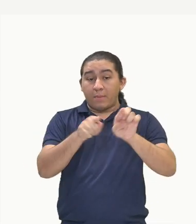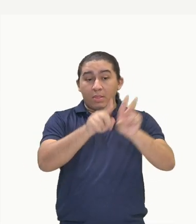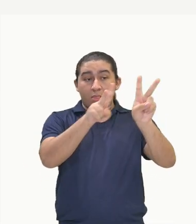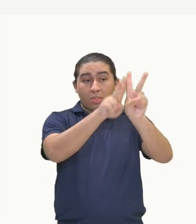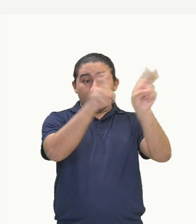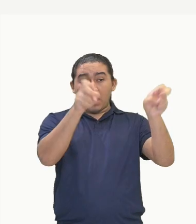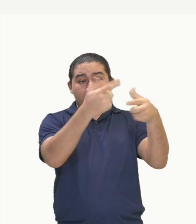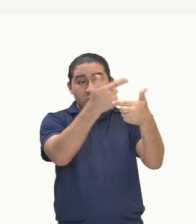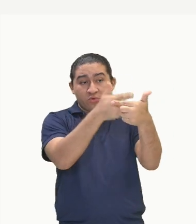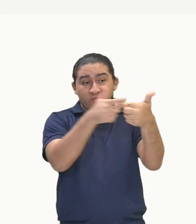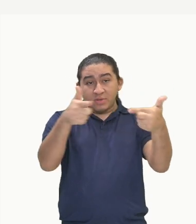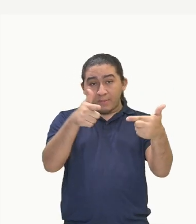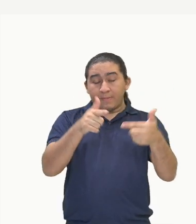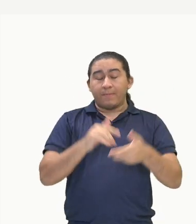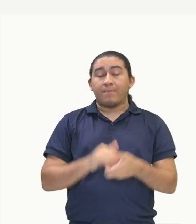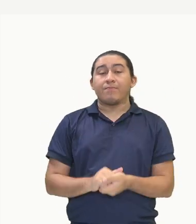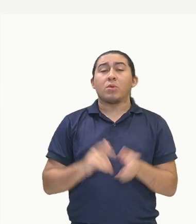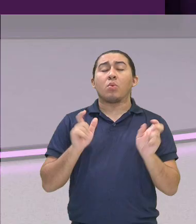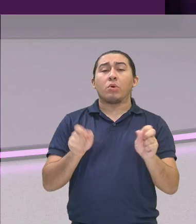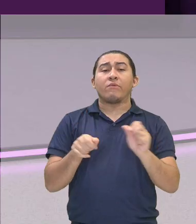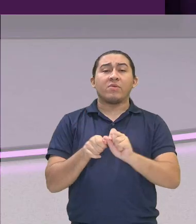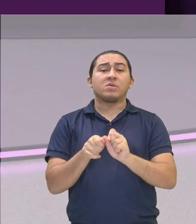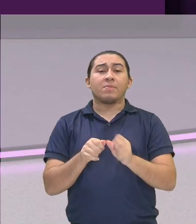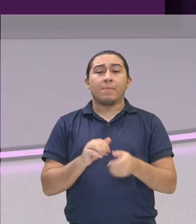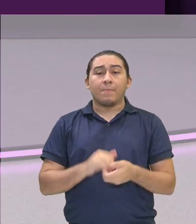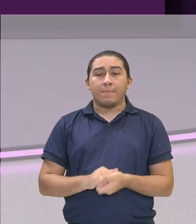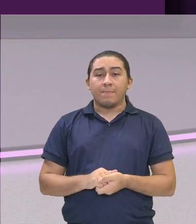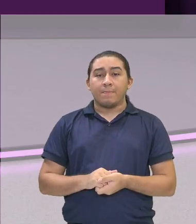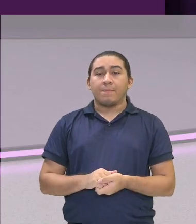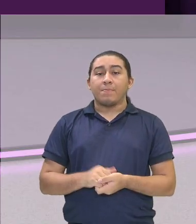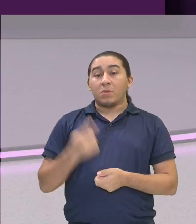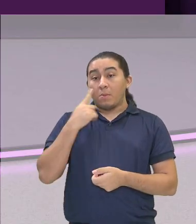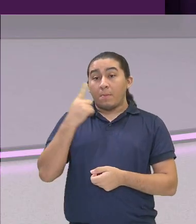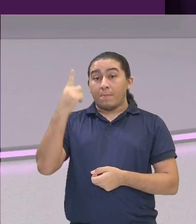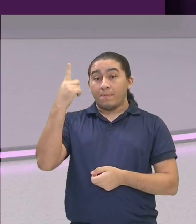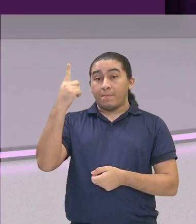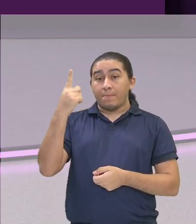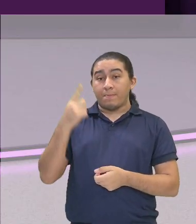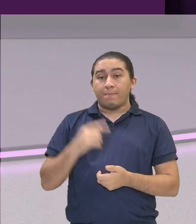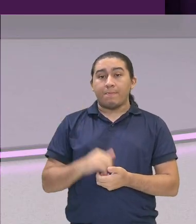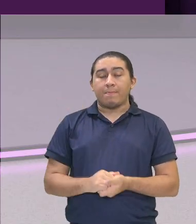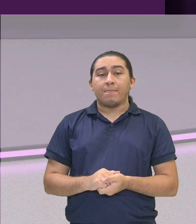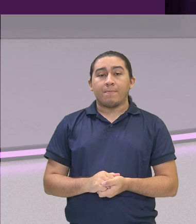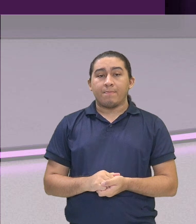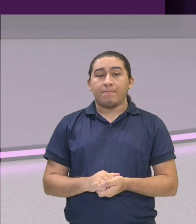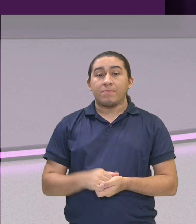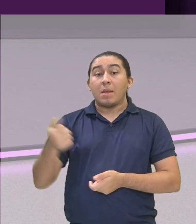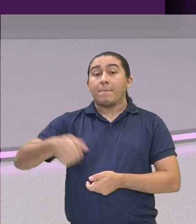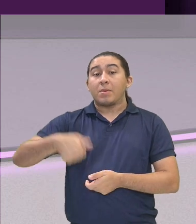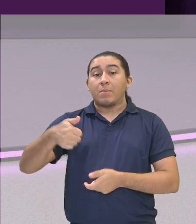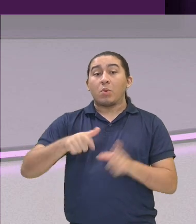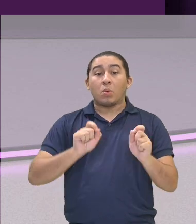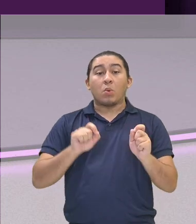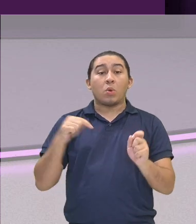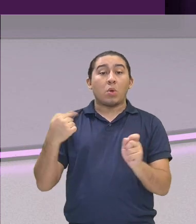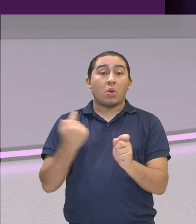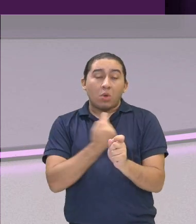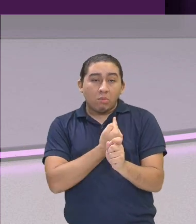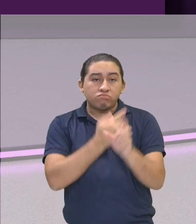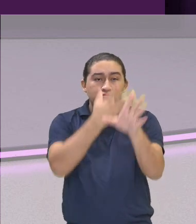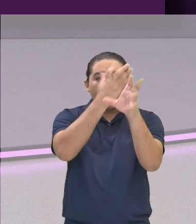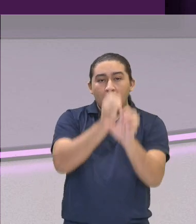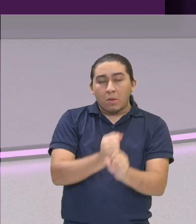divisão de números decimais, o que a gente faz? Primeiro, nós vamos fazer o quê? Nós vamos tentar igualar as